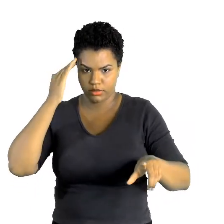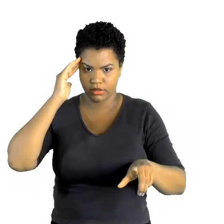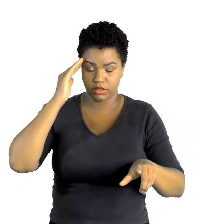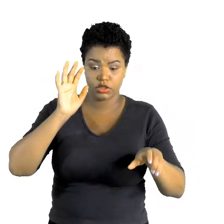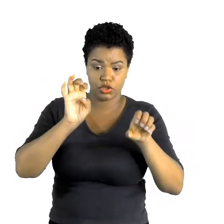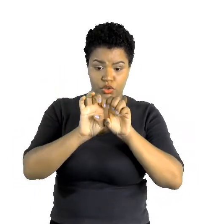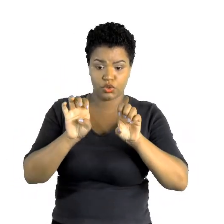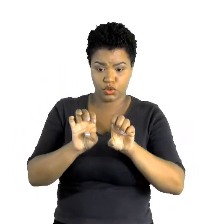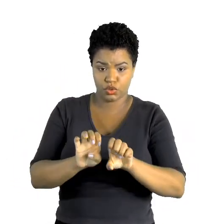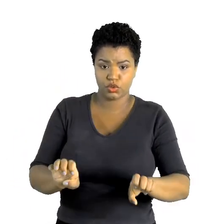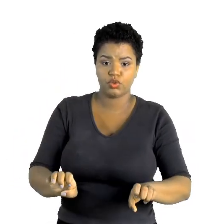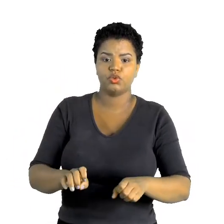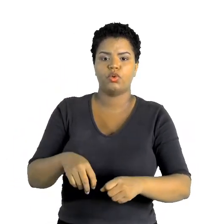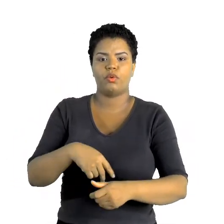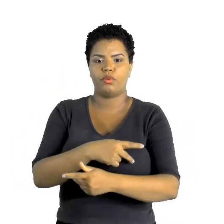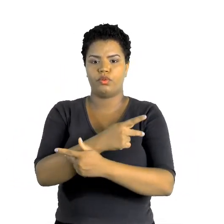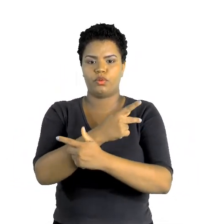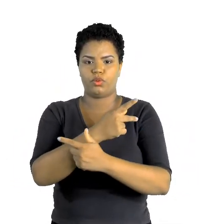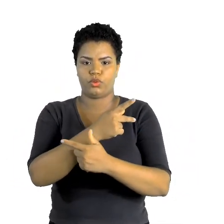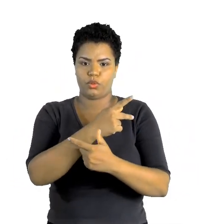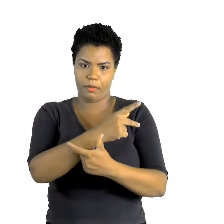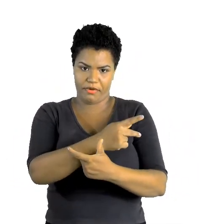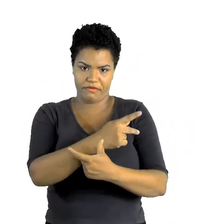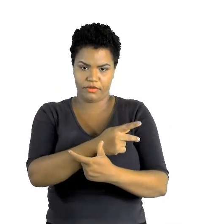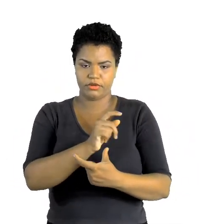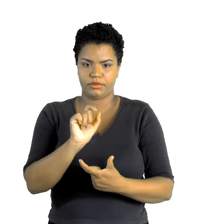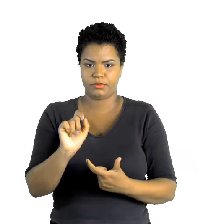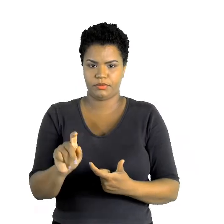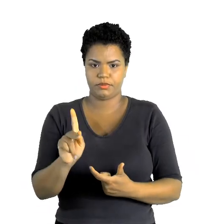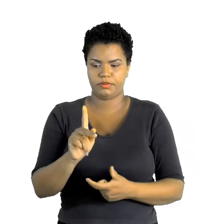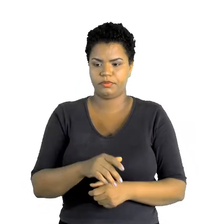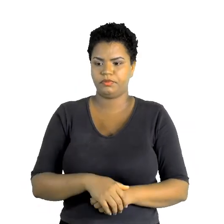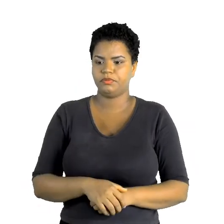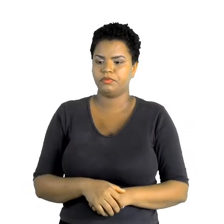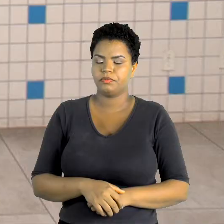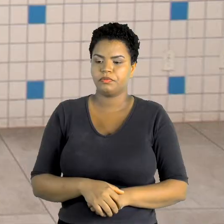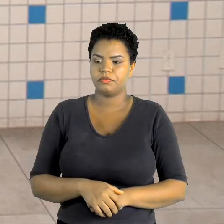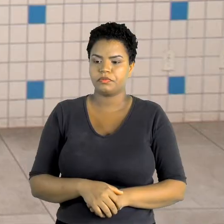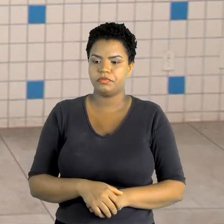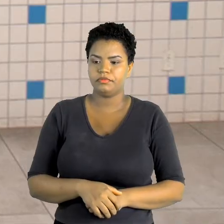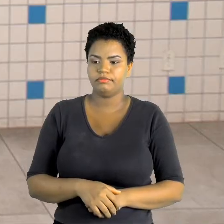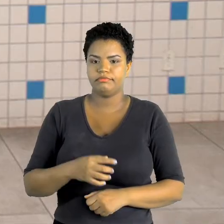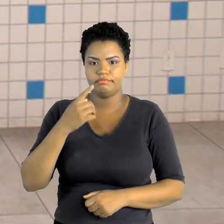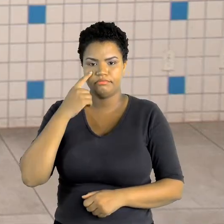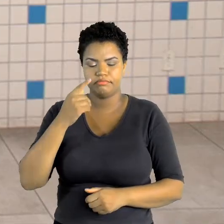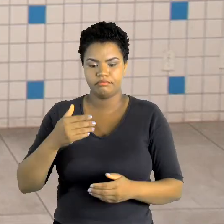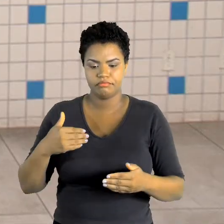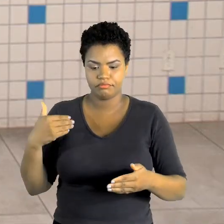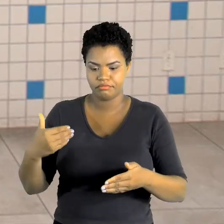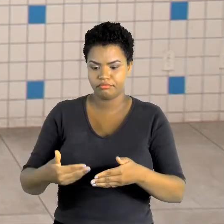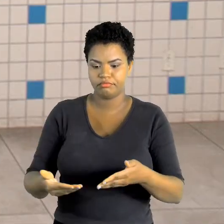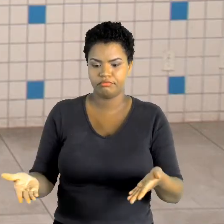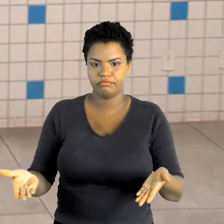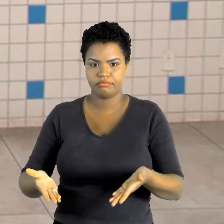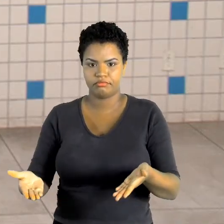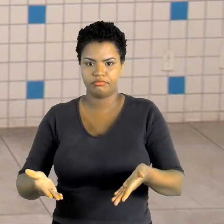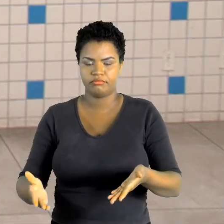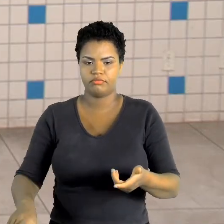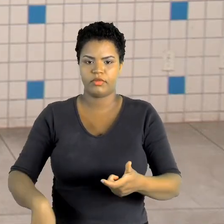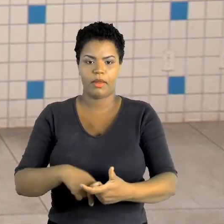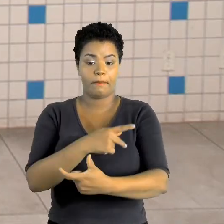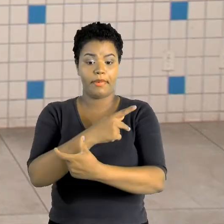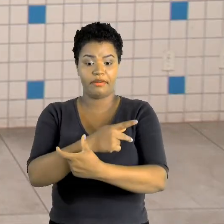estrutura dos nossos prefixos. Ok, guys? A gente viu, portanto, até aqui a estrutura do prefixo que